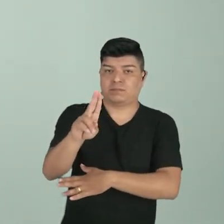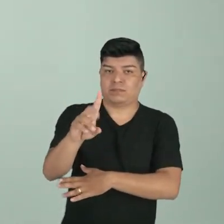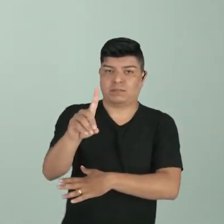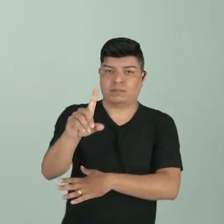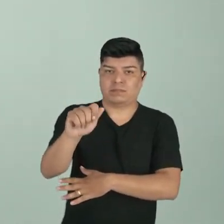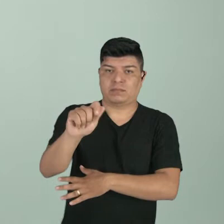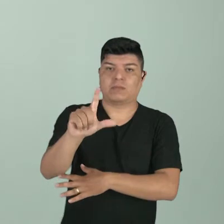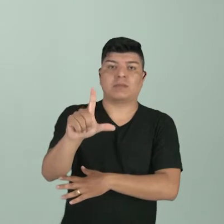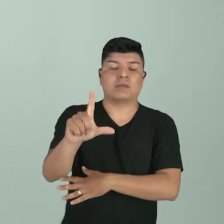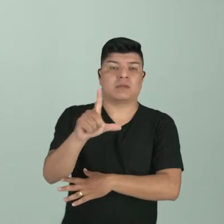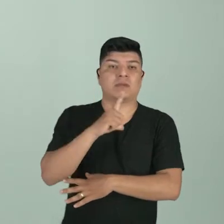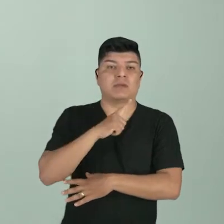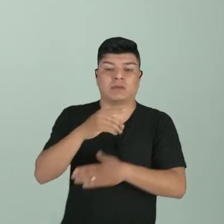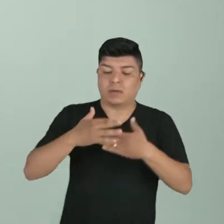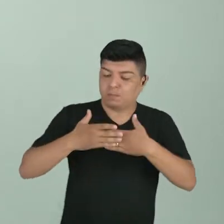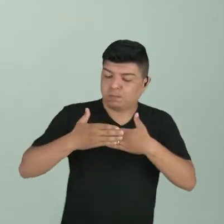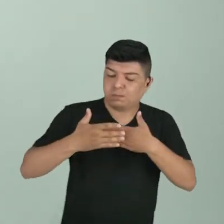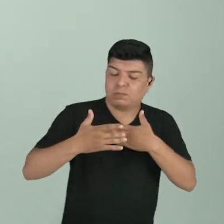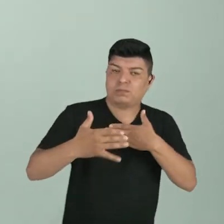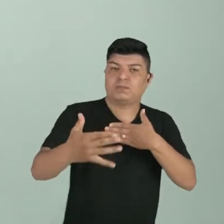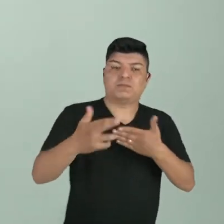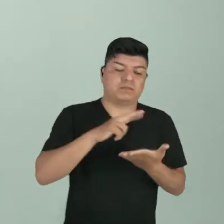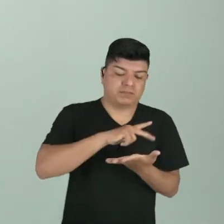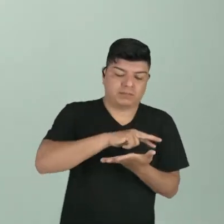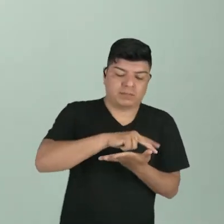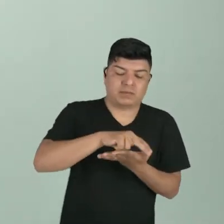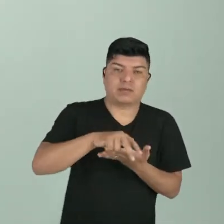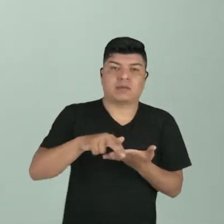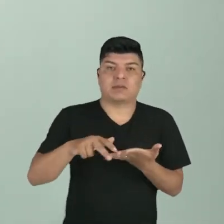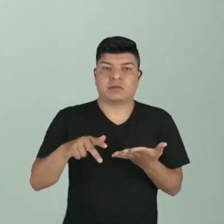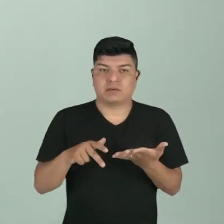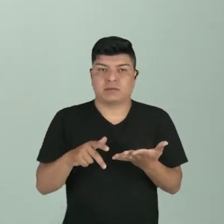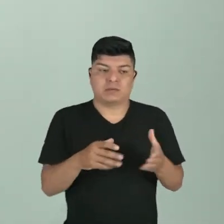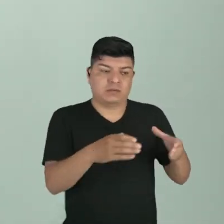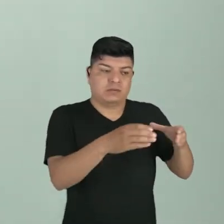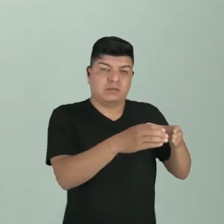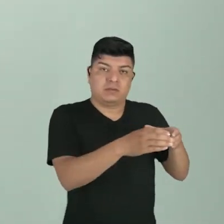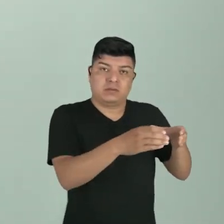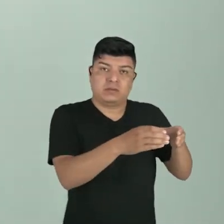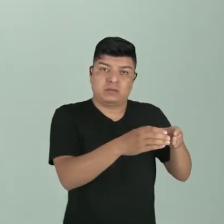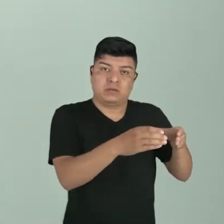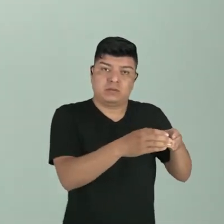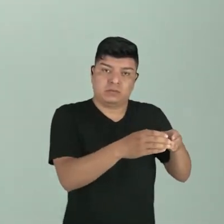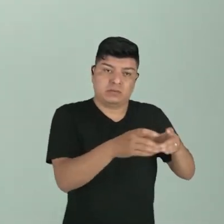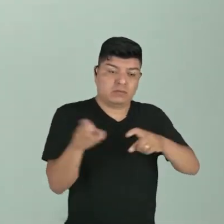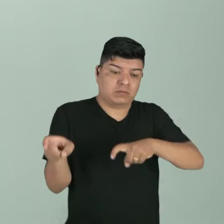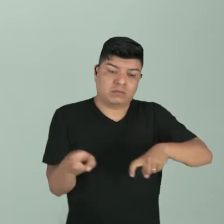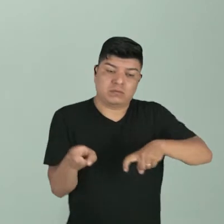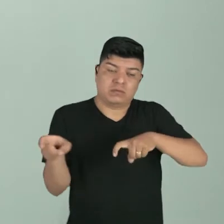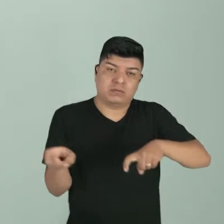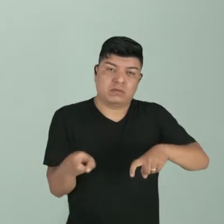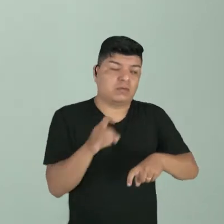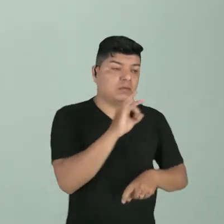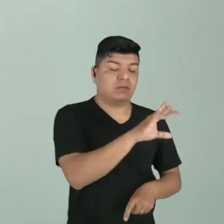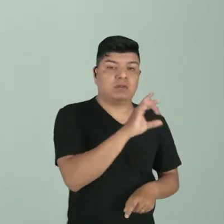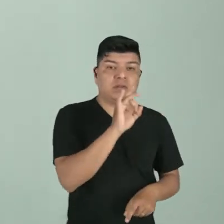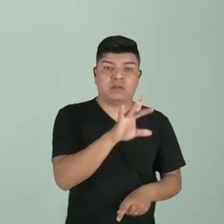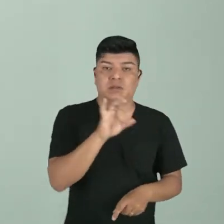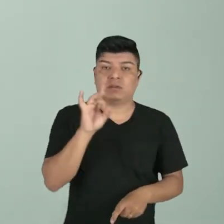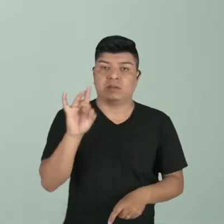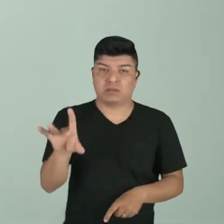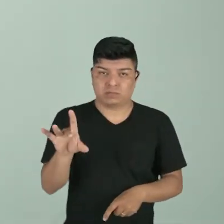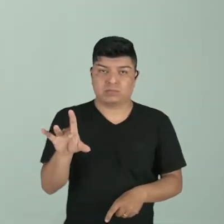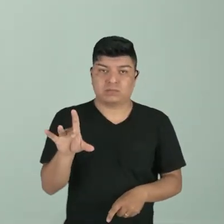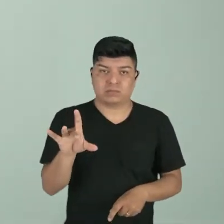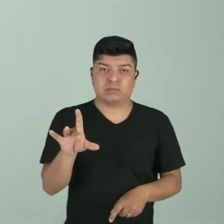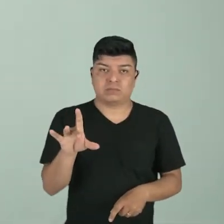do pressuposto que existiam várias propriedades fundiárias e que cada propriedade fundiária, ou